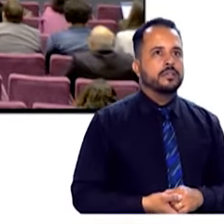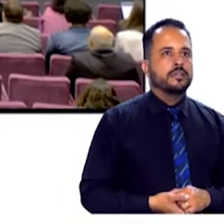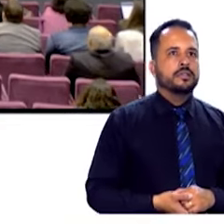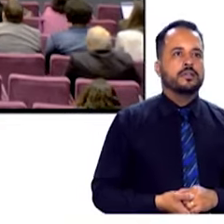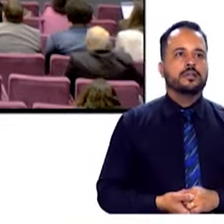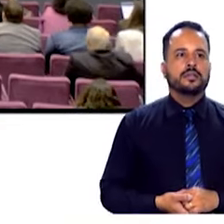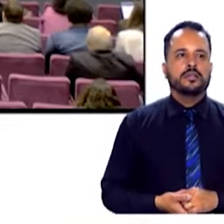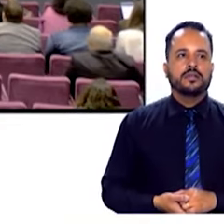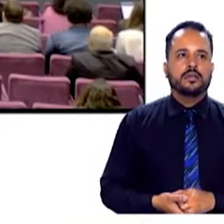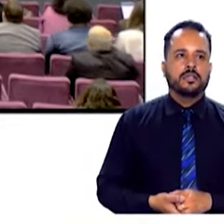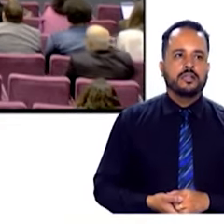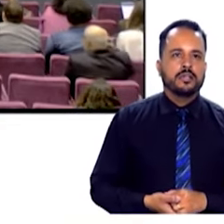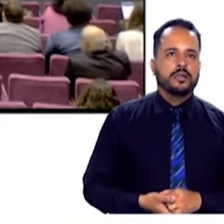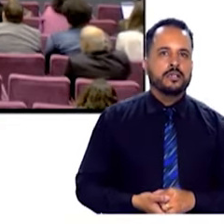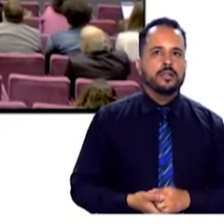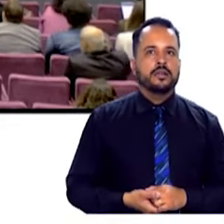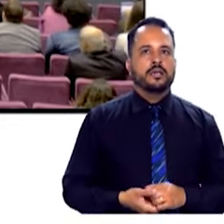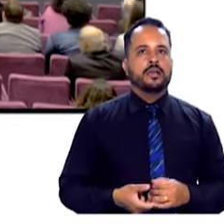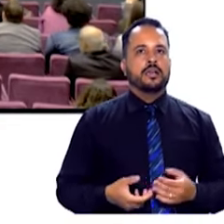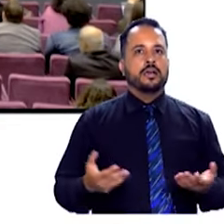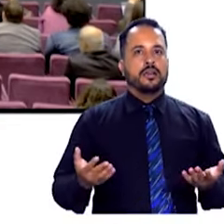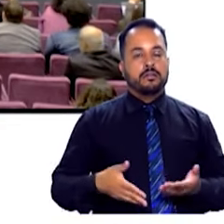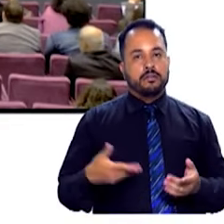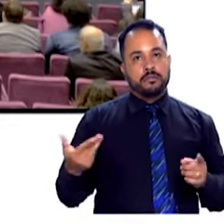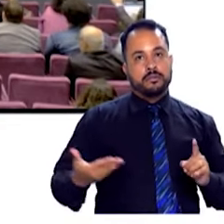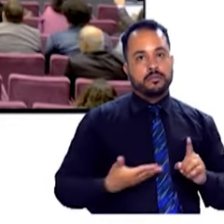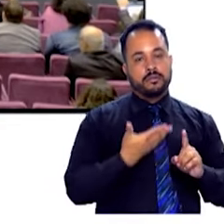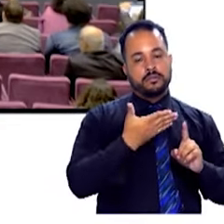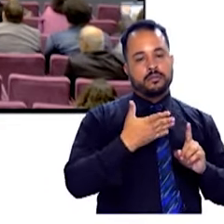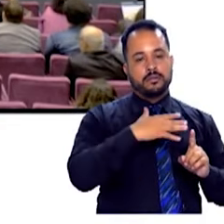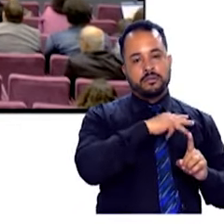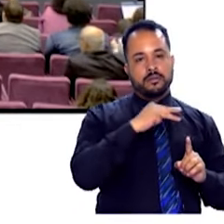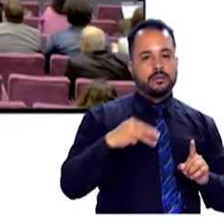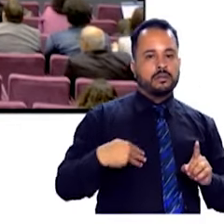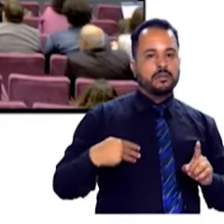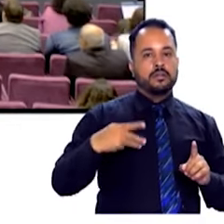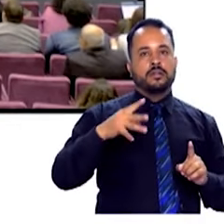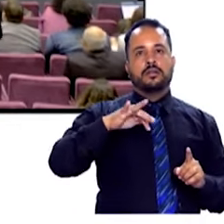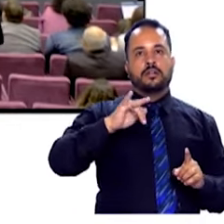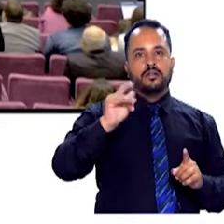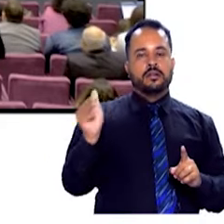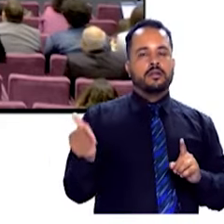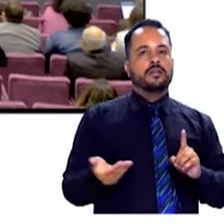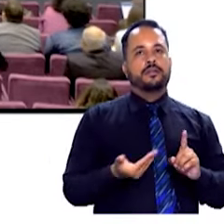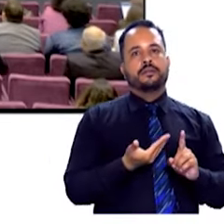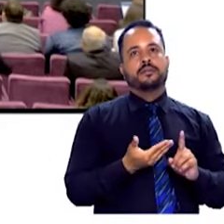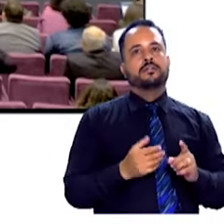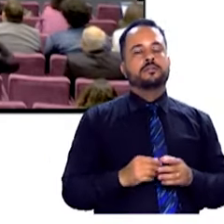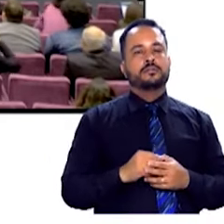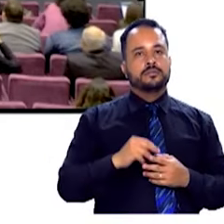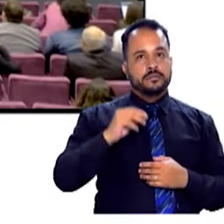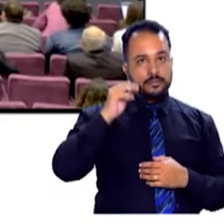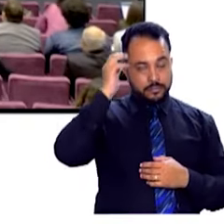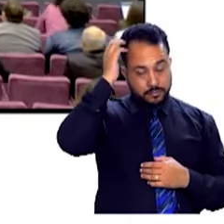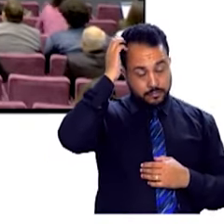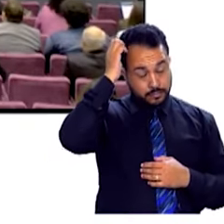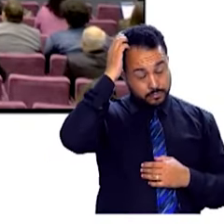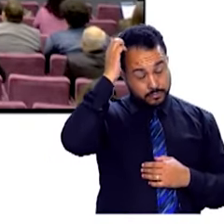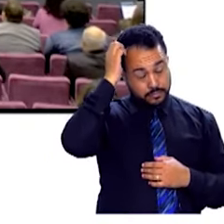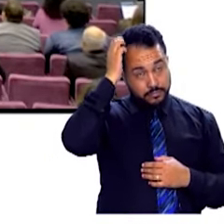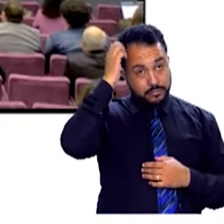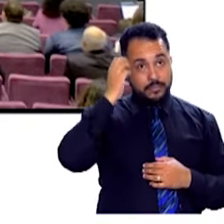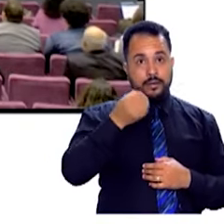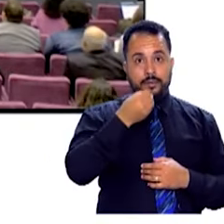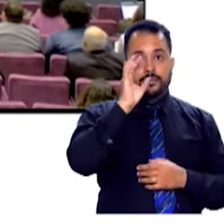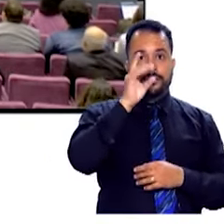e agora sim em definitivo com a palavra o ministro Mauro campbel Marques muito bom dia a